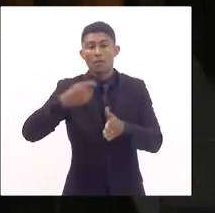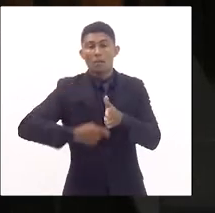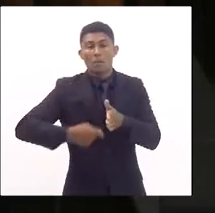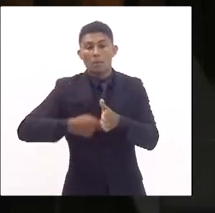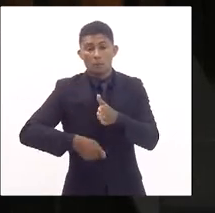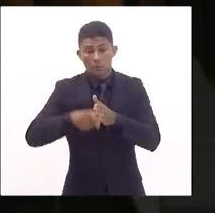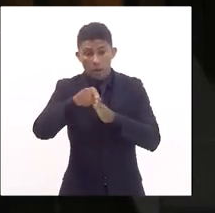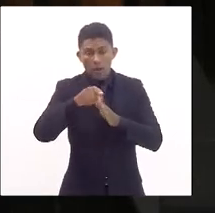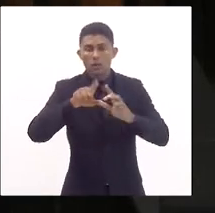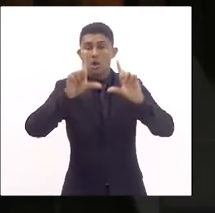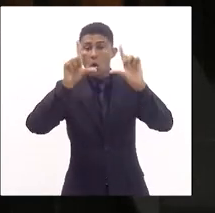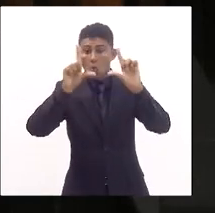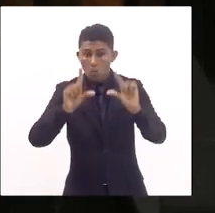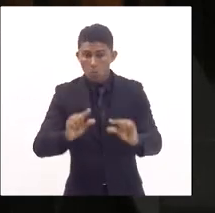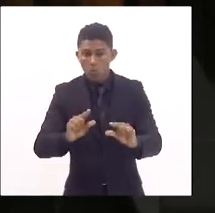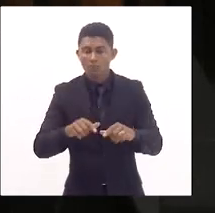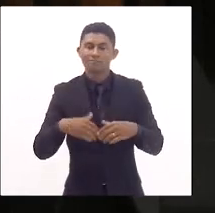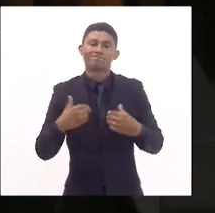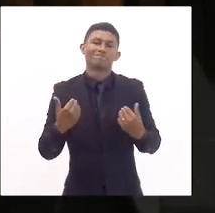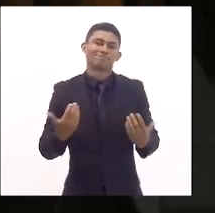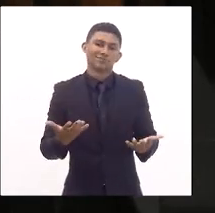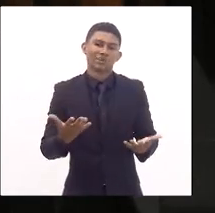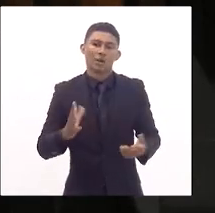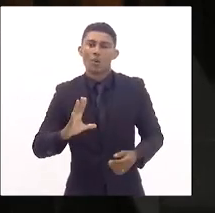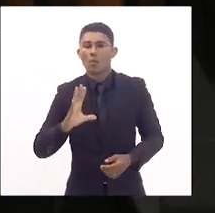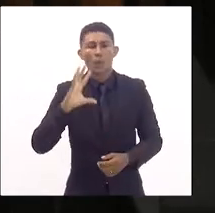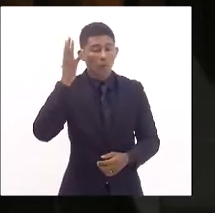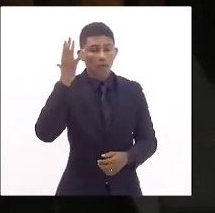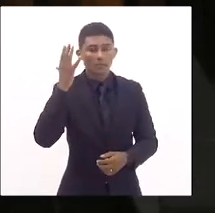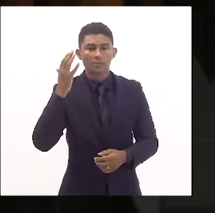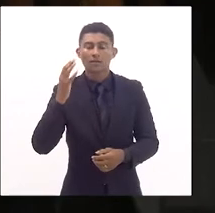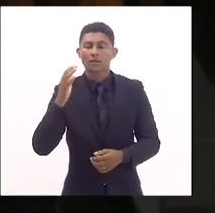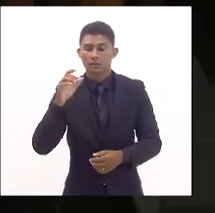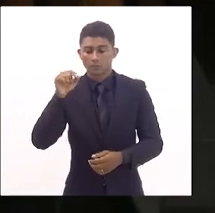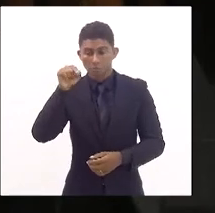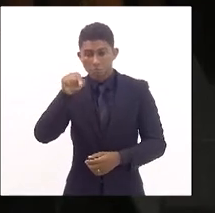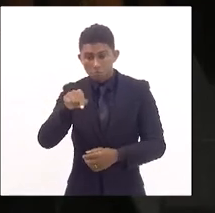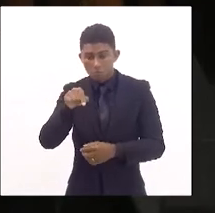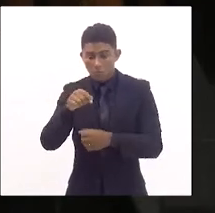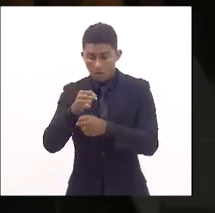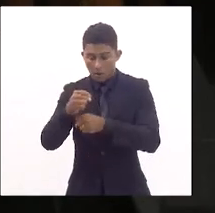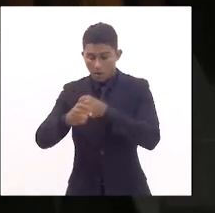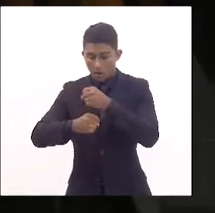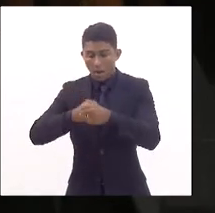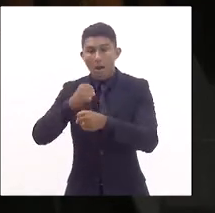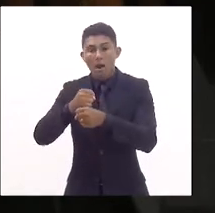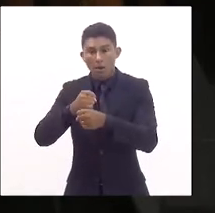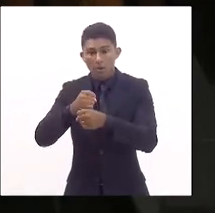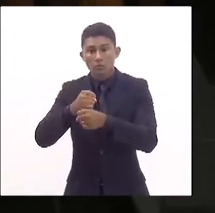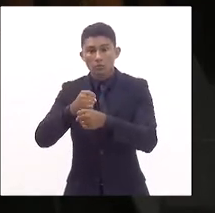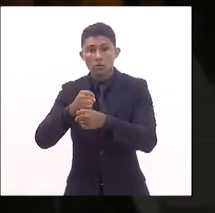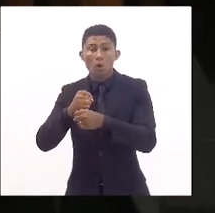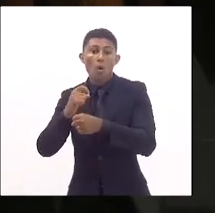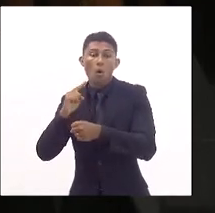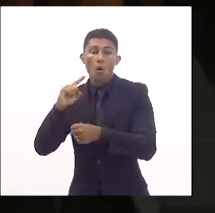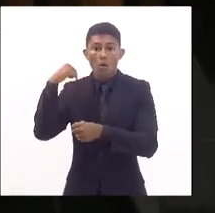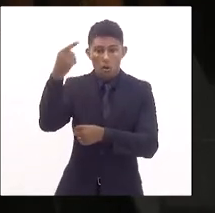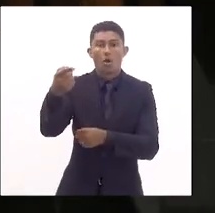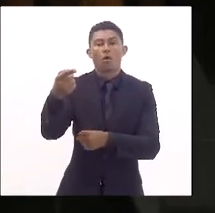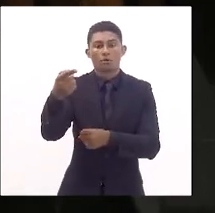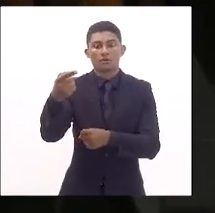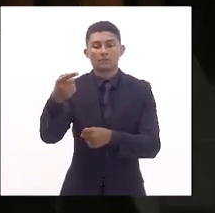Você tem o princípio da anualidade só pode valer para o ano seguinte o mesmo raciocínio